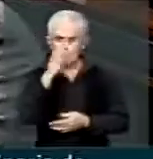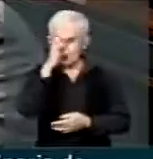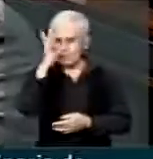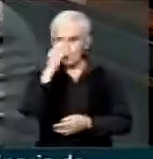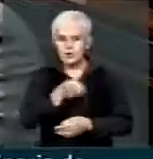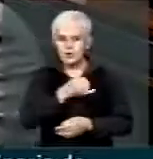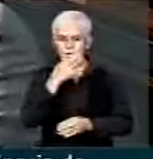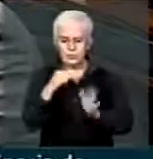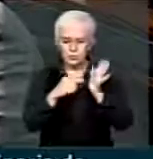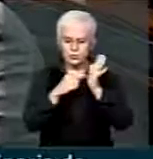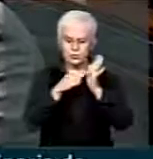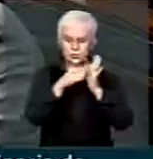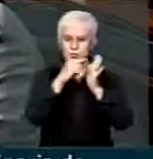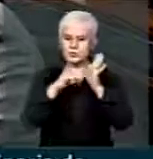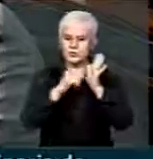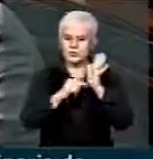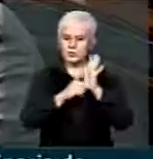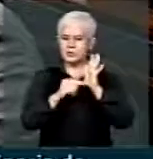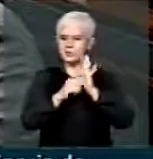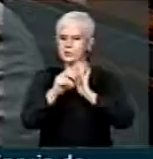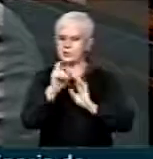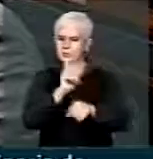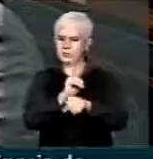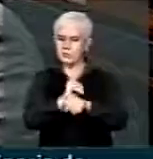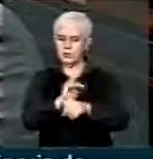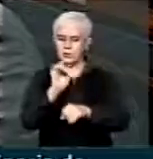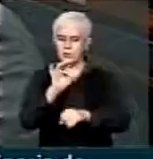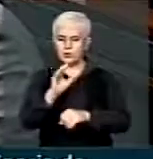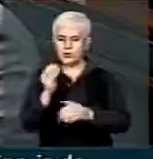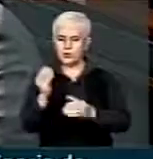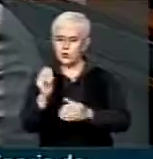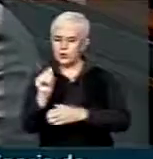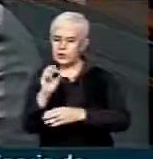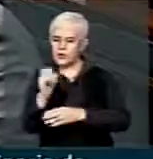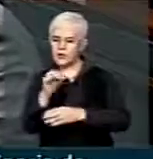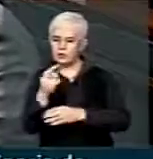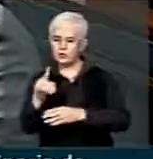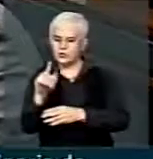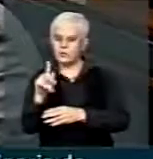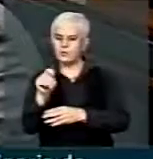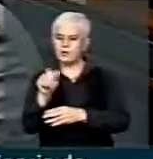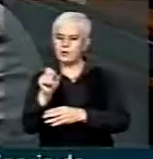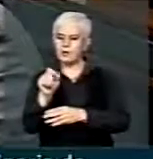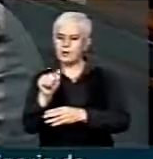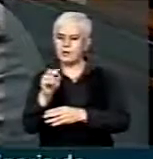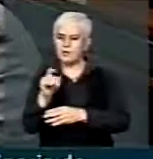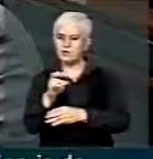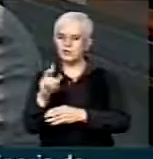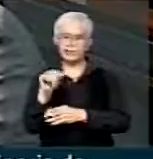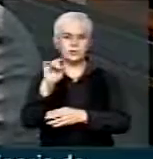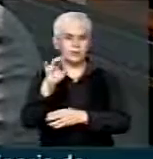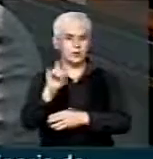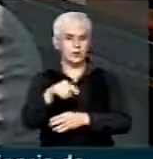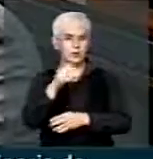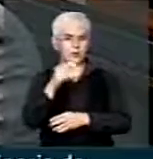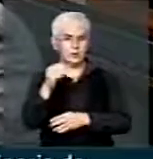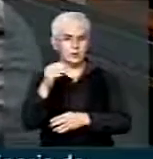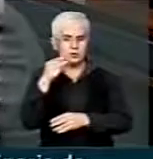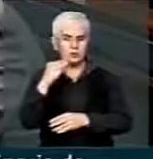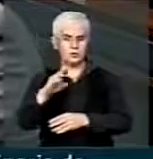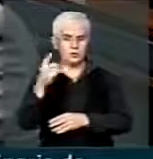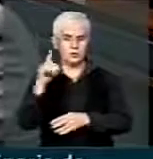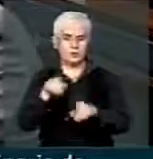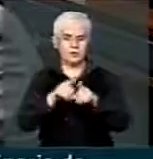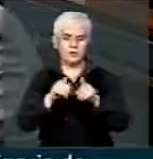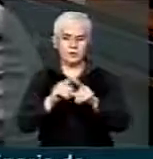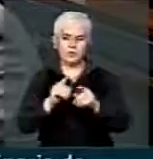itens de ressalvas. Apenas as ações de Pasadena representavam 700 milhões de dólares. Previa-se também o pagamento de uma